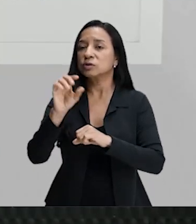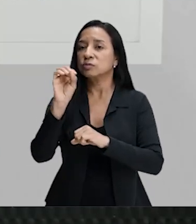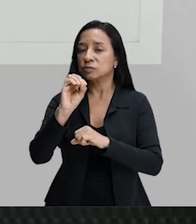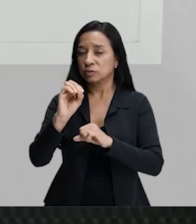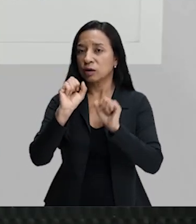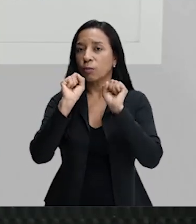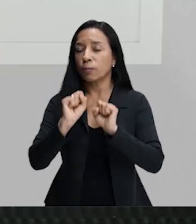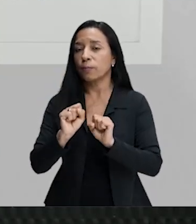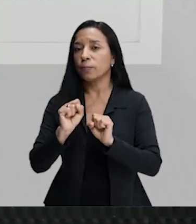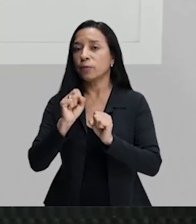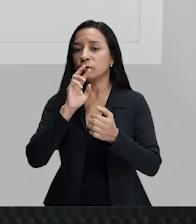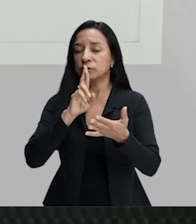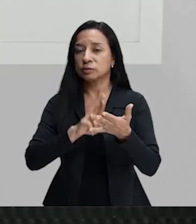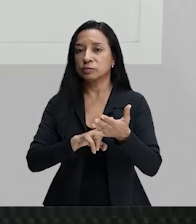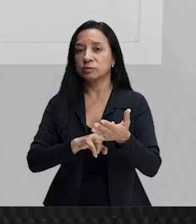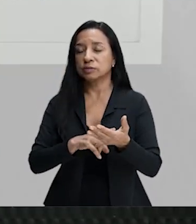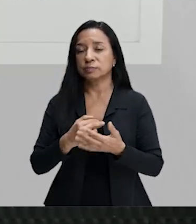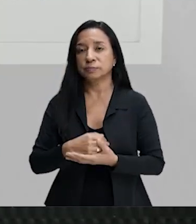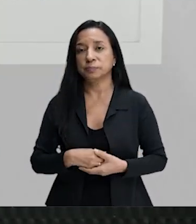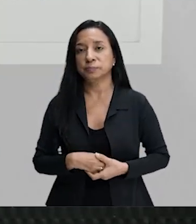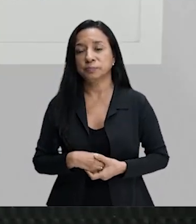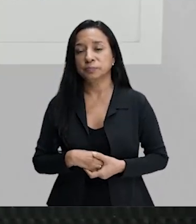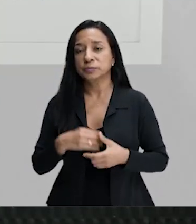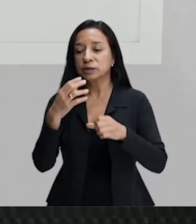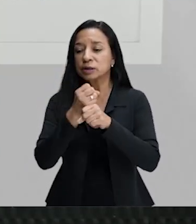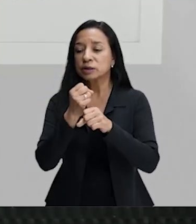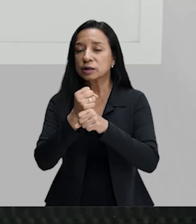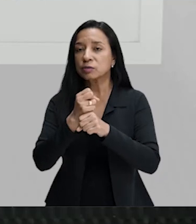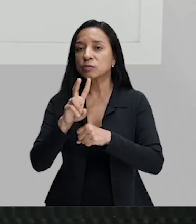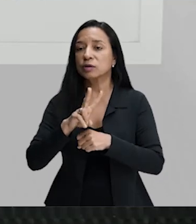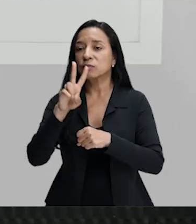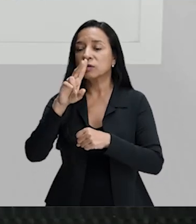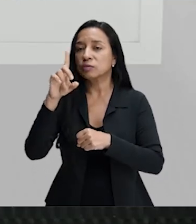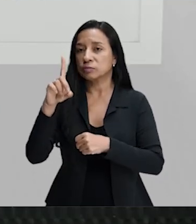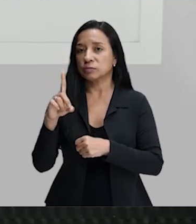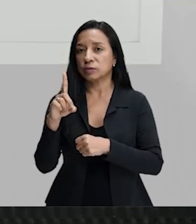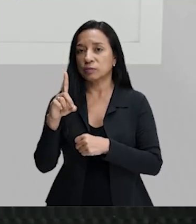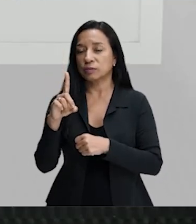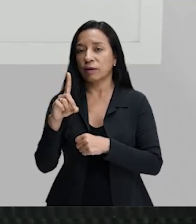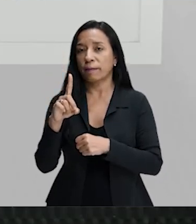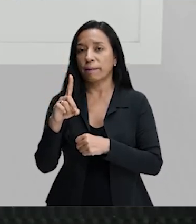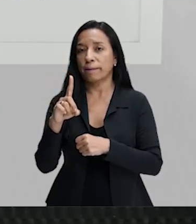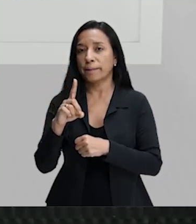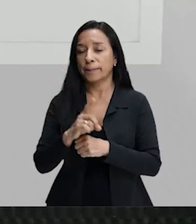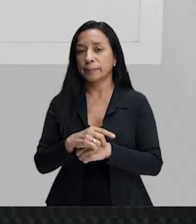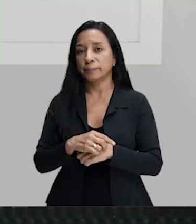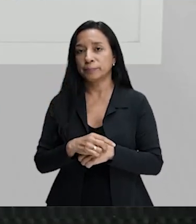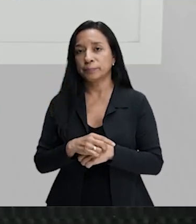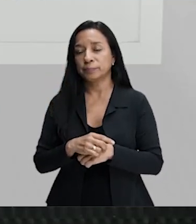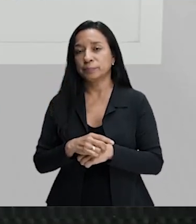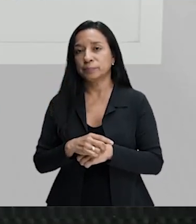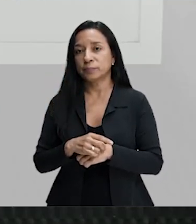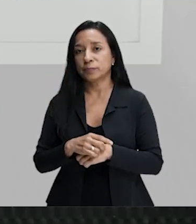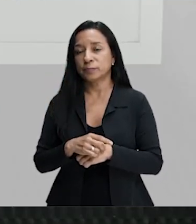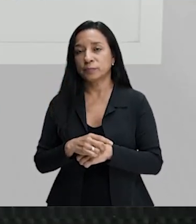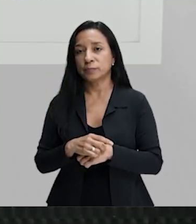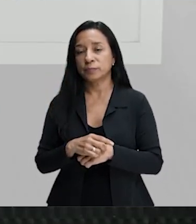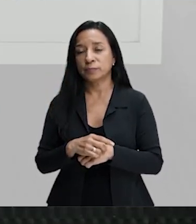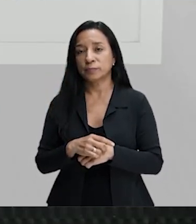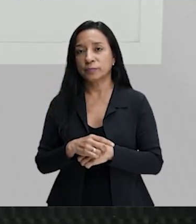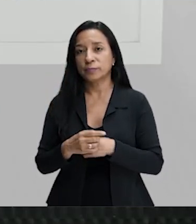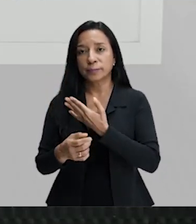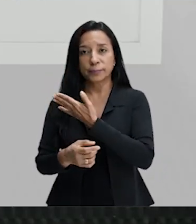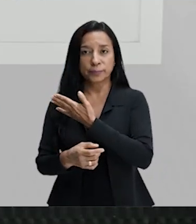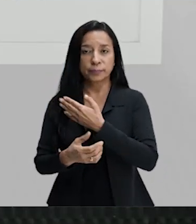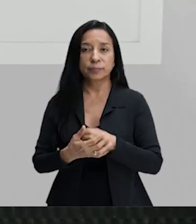né? Vamos resolver essa equação aqui, calcular o valor de delta. B ao quadrado menos 4ac, vocês já são mestres nisso aí,